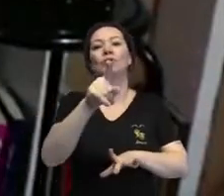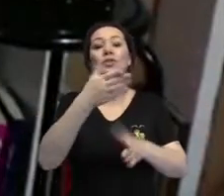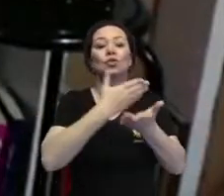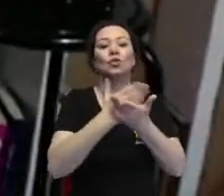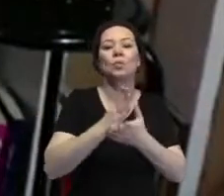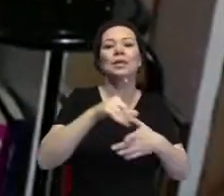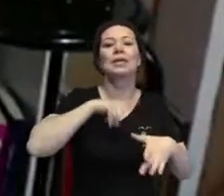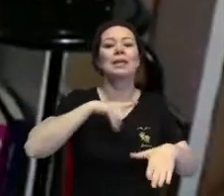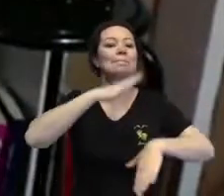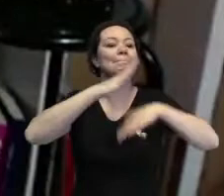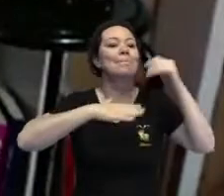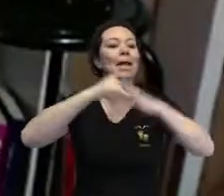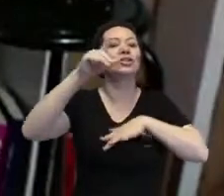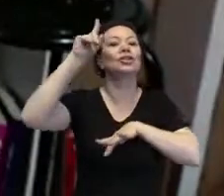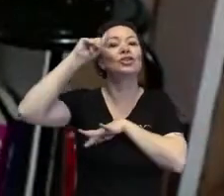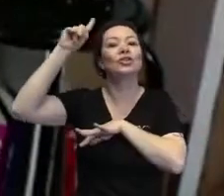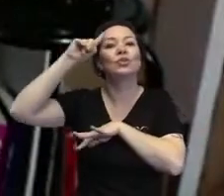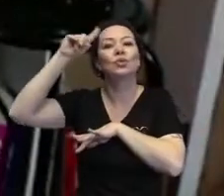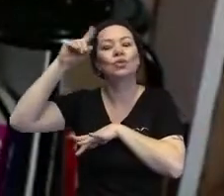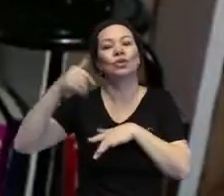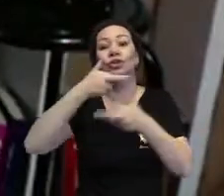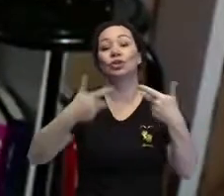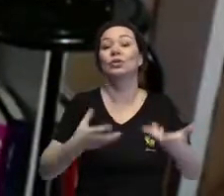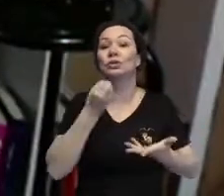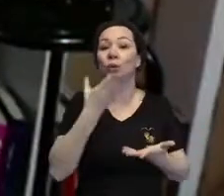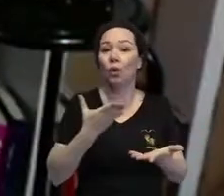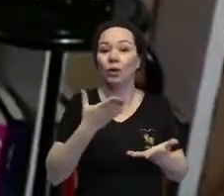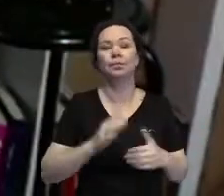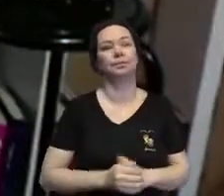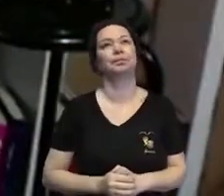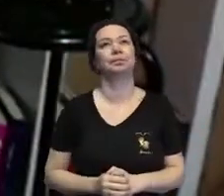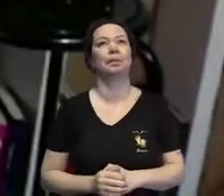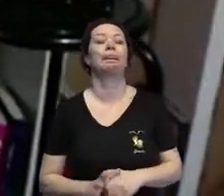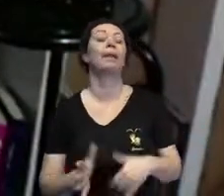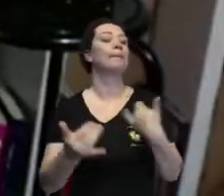dia. E aí vem, por exemplo,